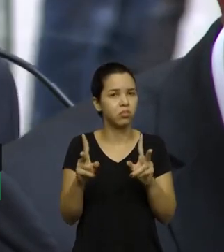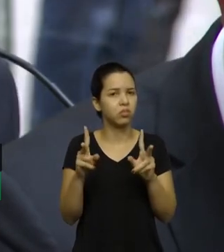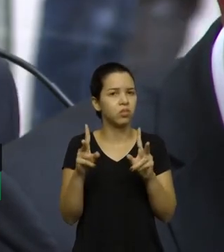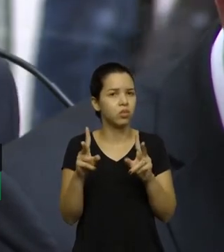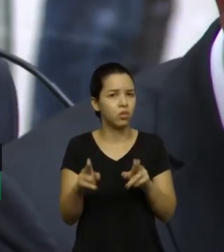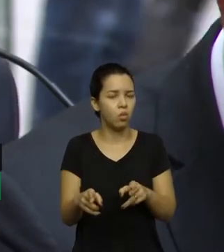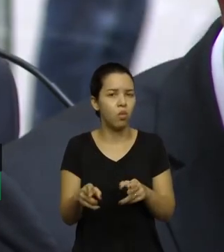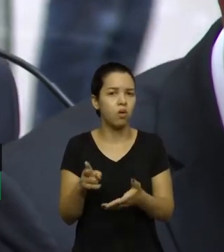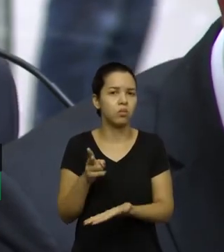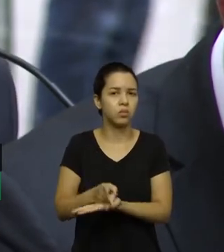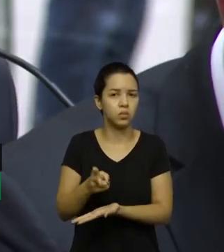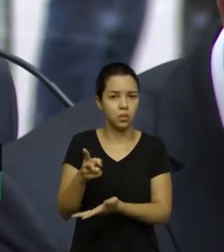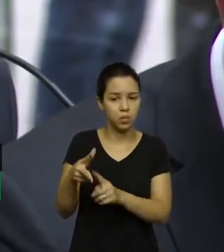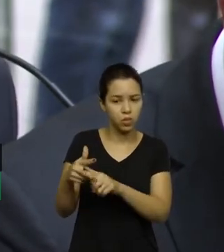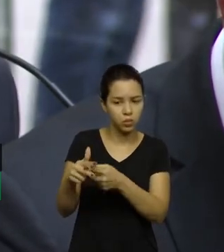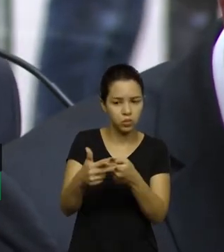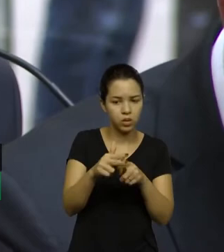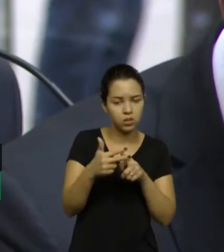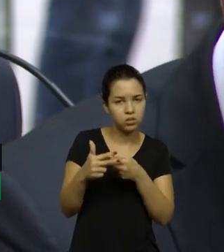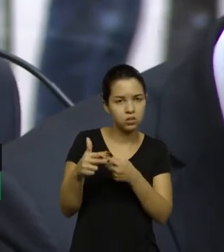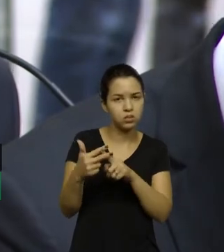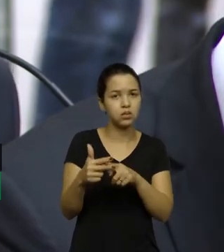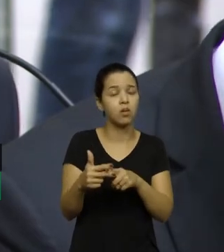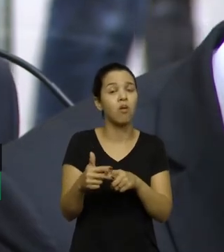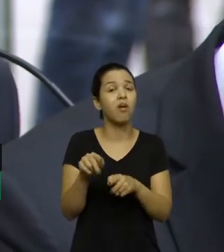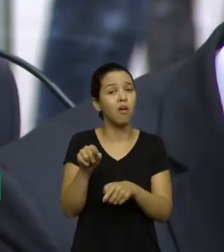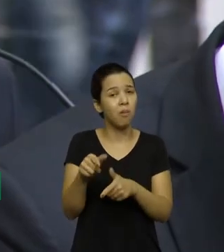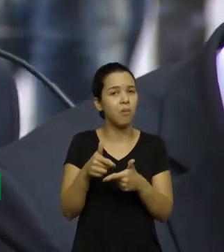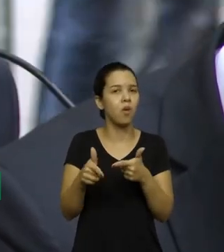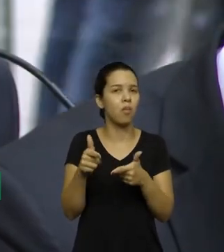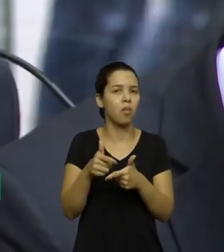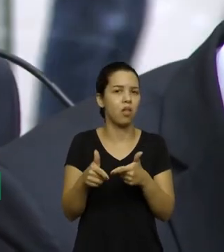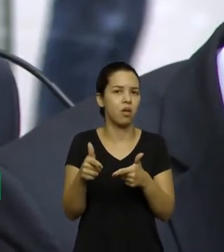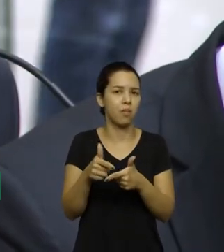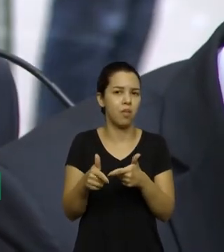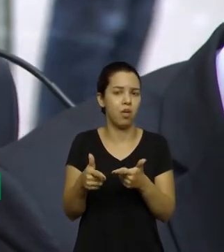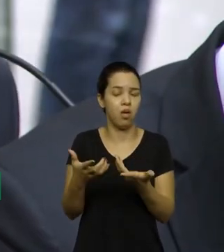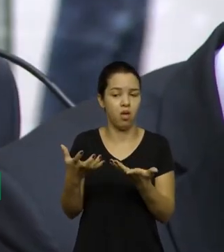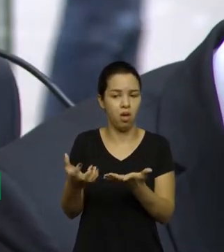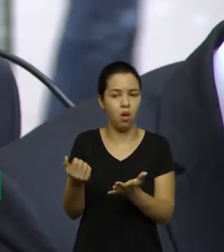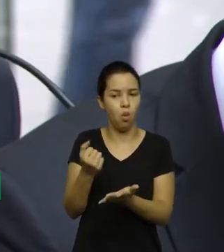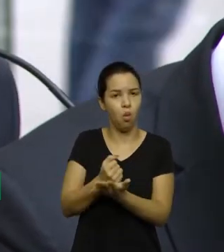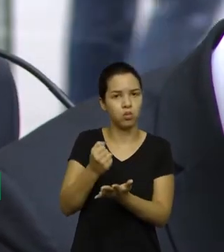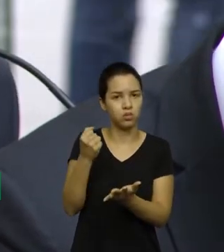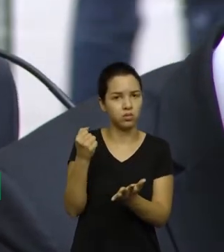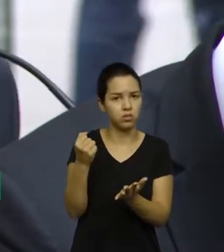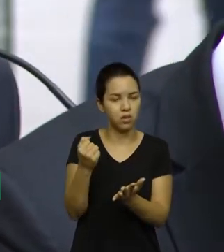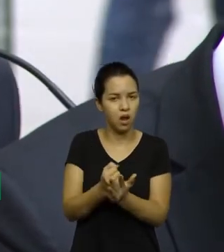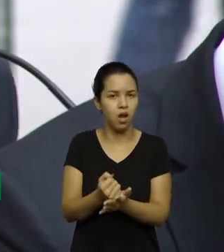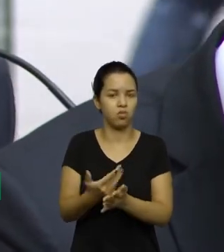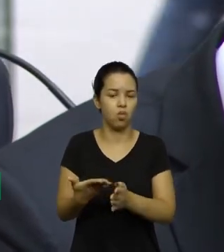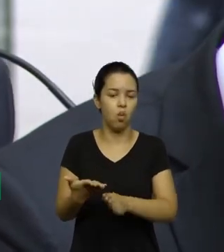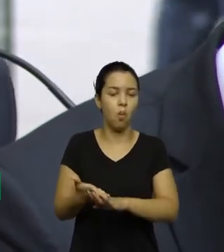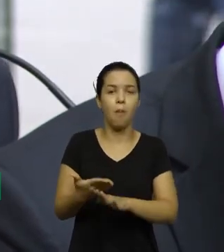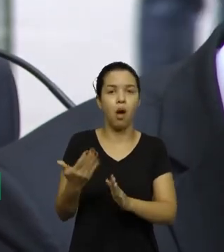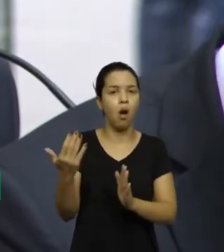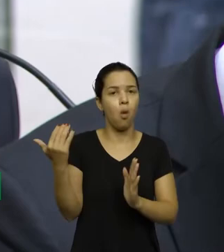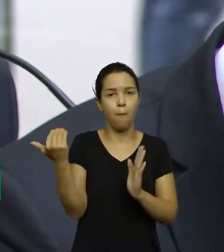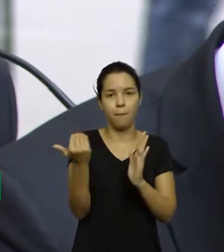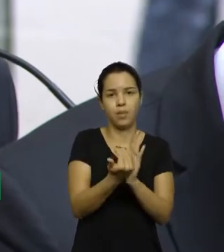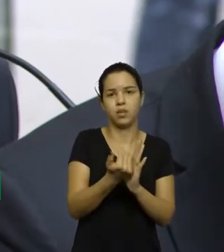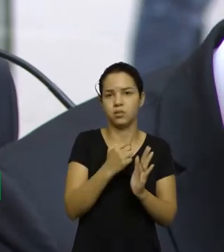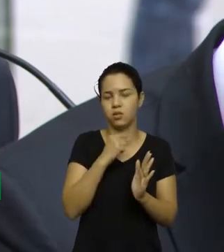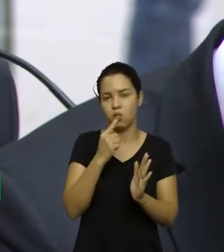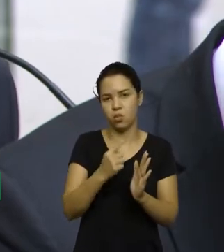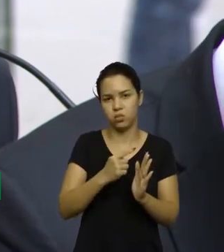manutenção. E esse é o grande problema. Os caras se metem em cumprir contrato e não podem honrar, né? Então, algo realmente